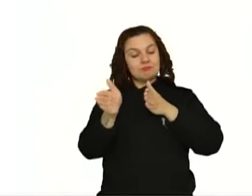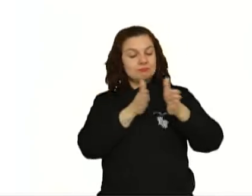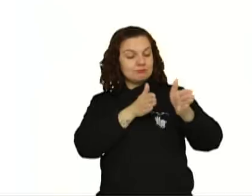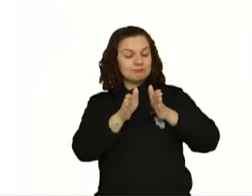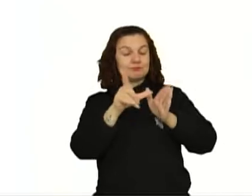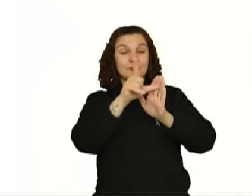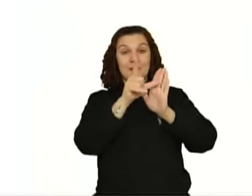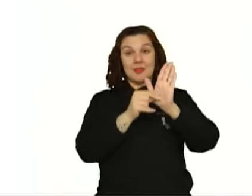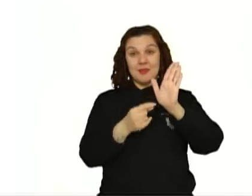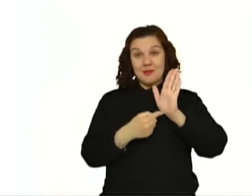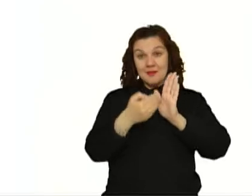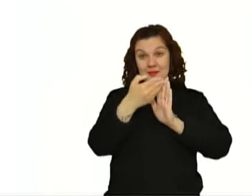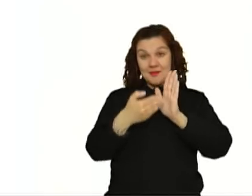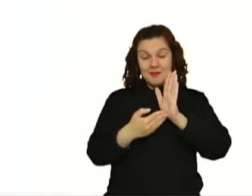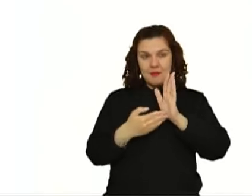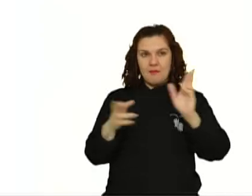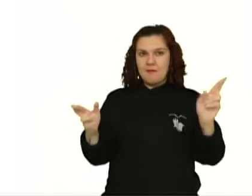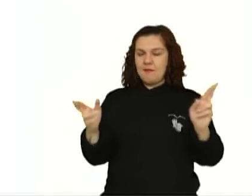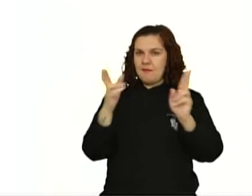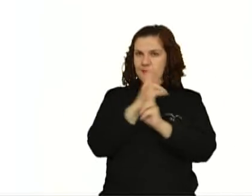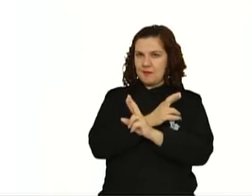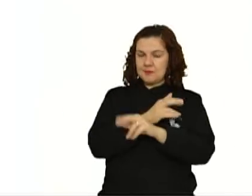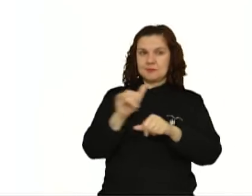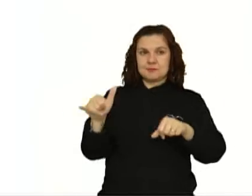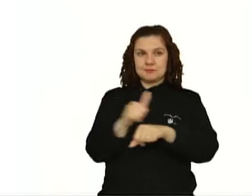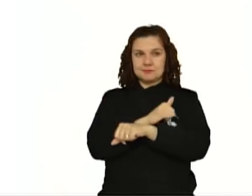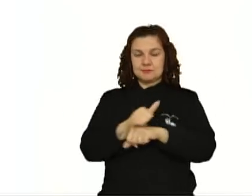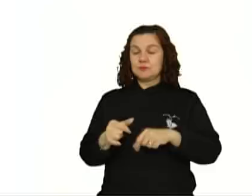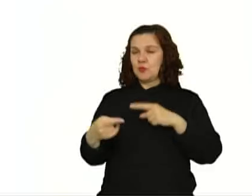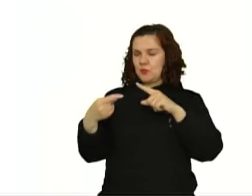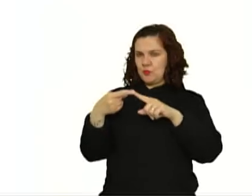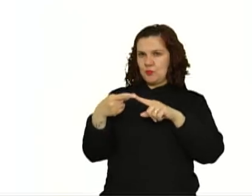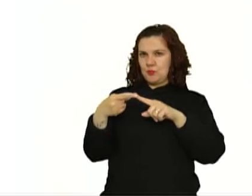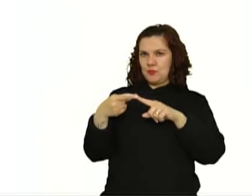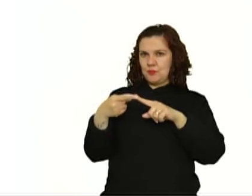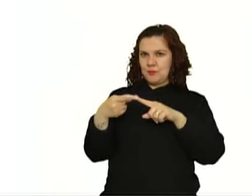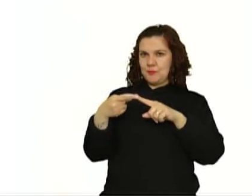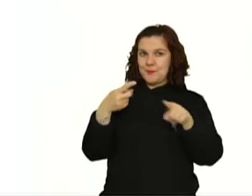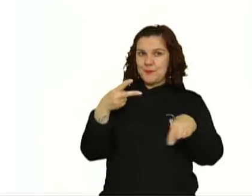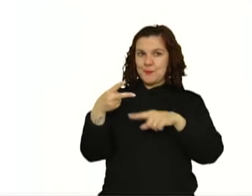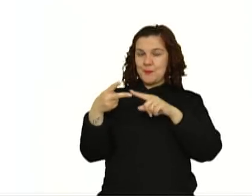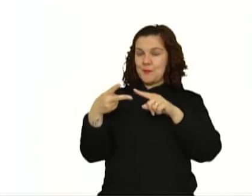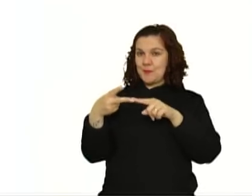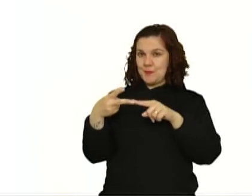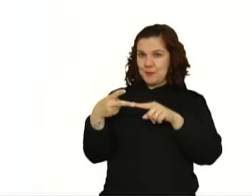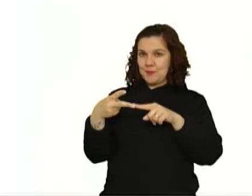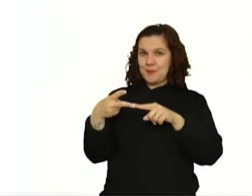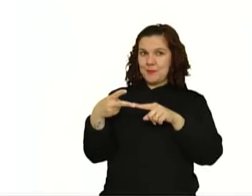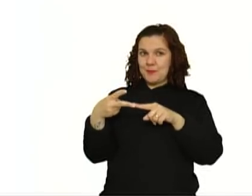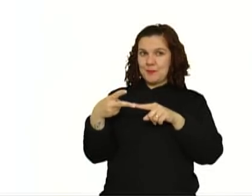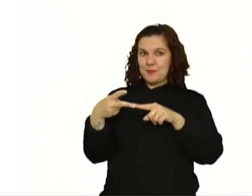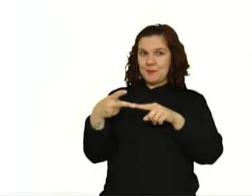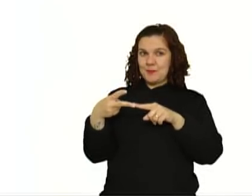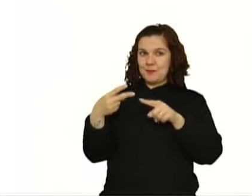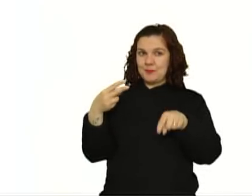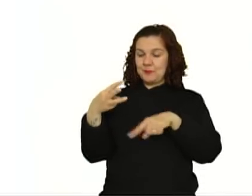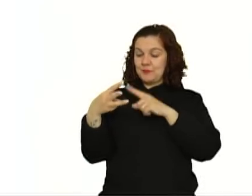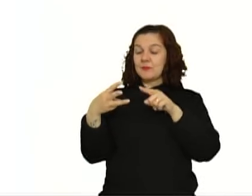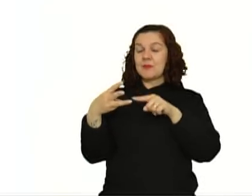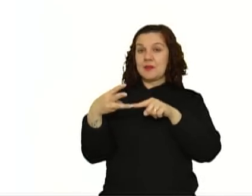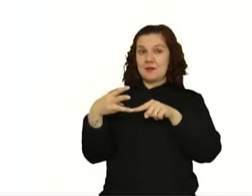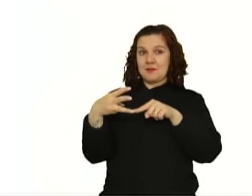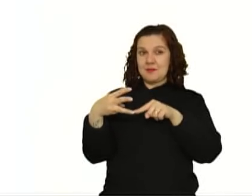compõem, relacionando conforme a orientação. 1. A lead. 2. O título